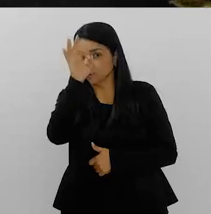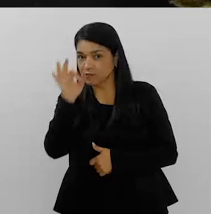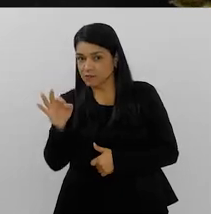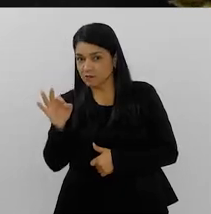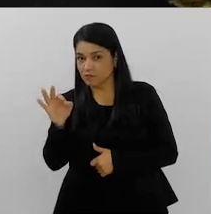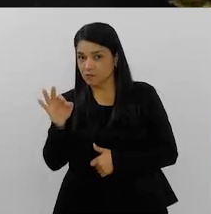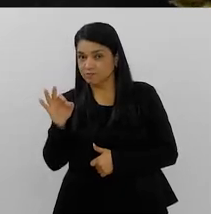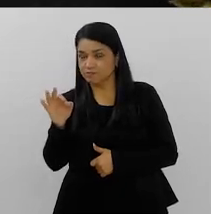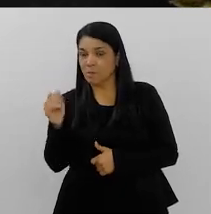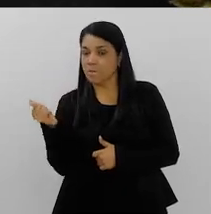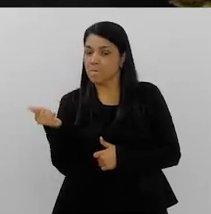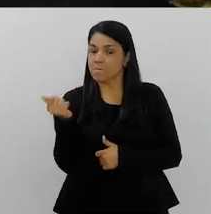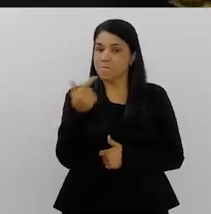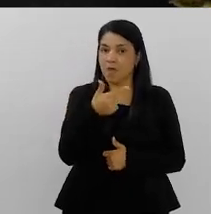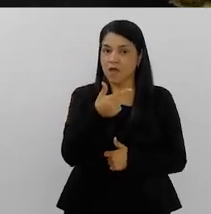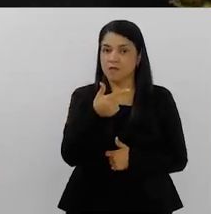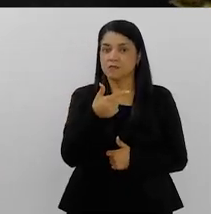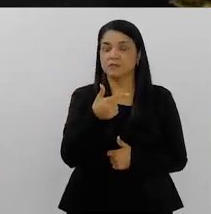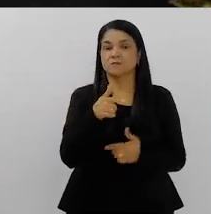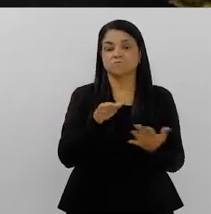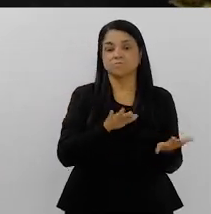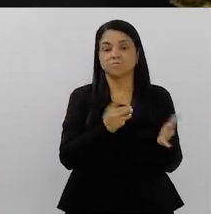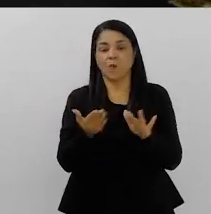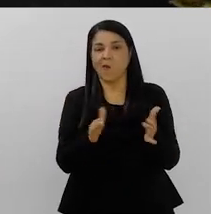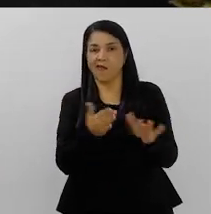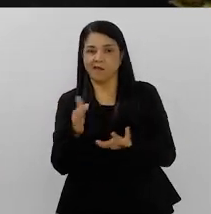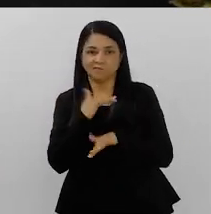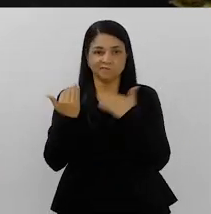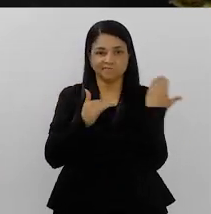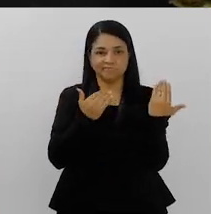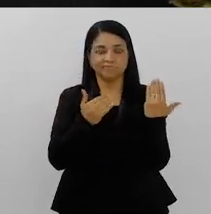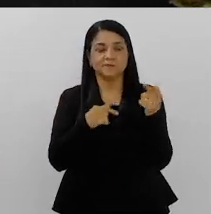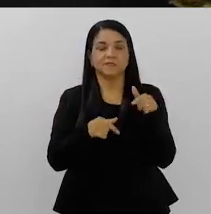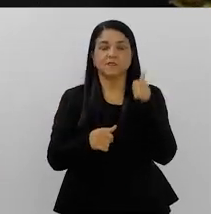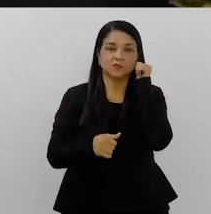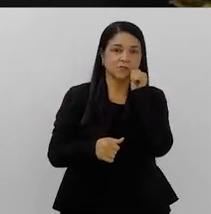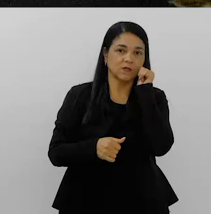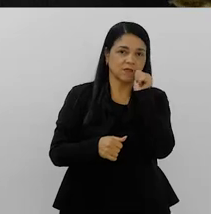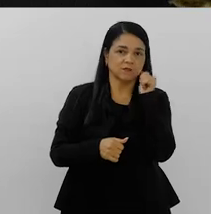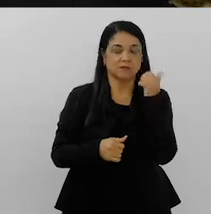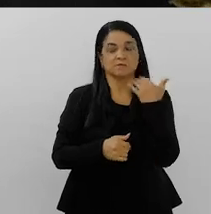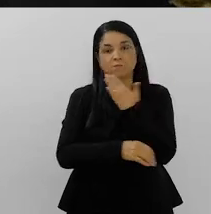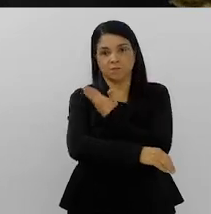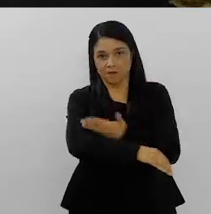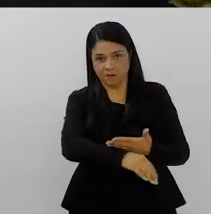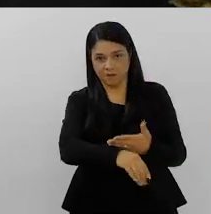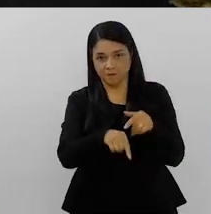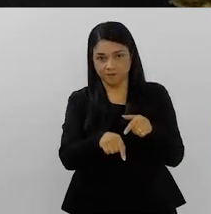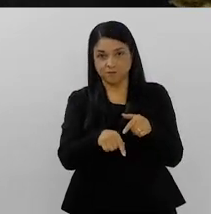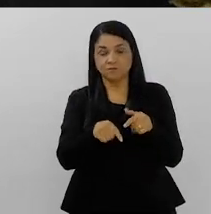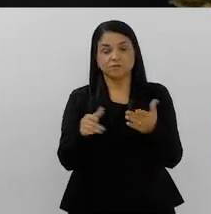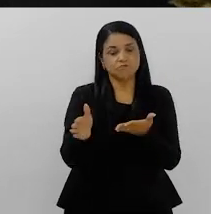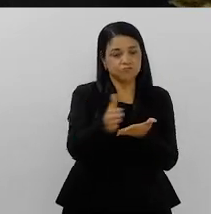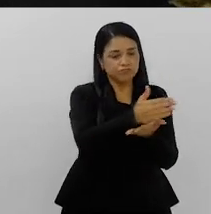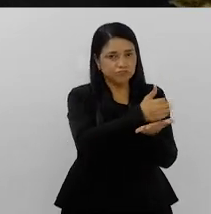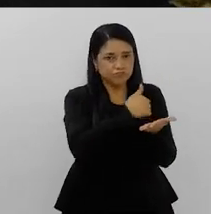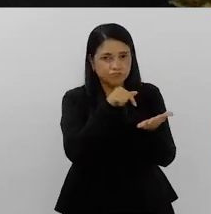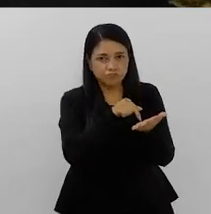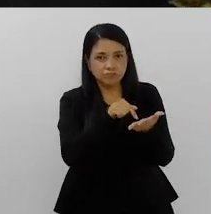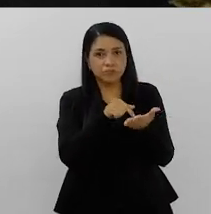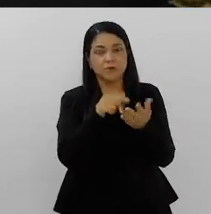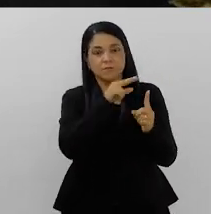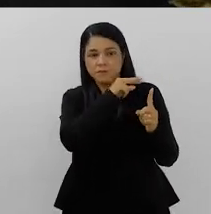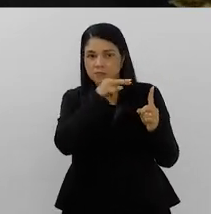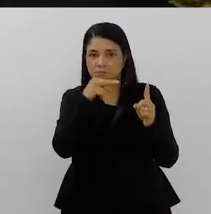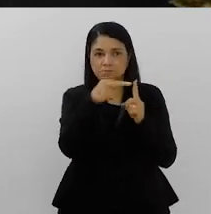57% de chance a mais de morrer de câncer de mama do que as mulheres brancas para mergulhar nesses dados